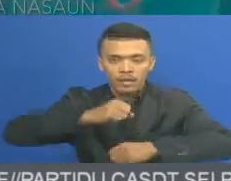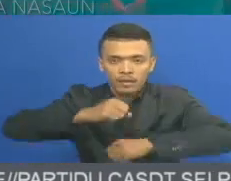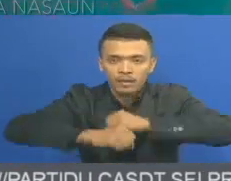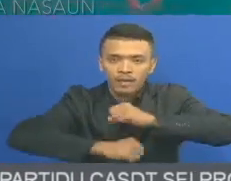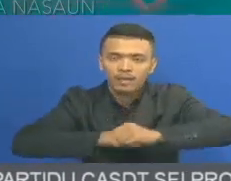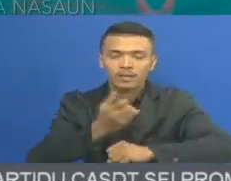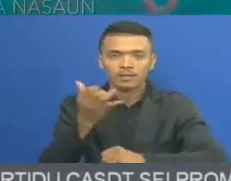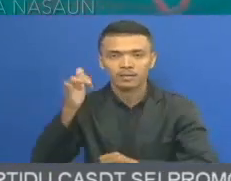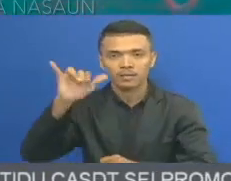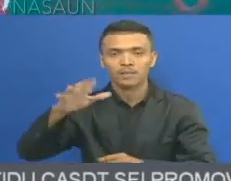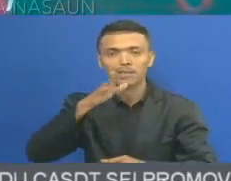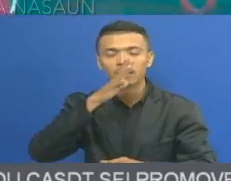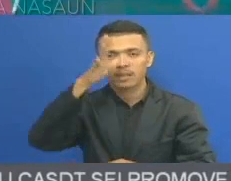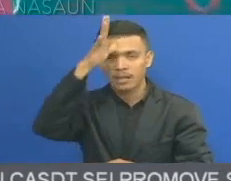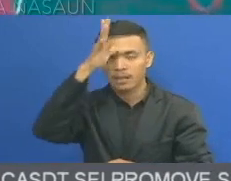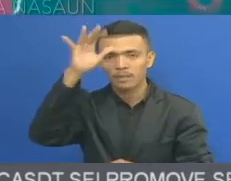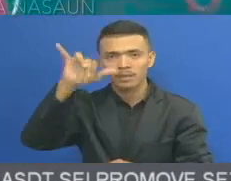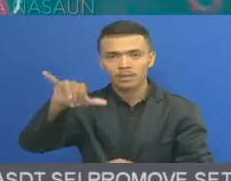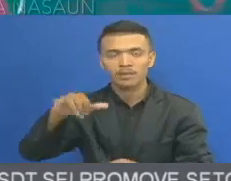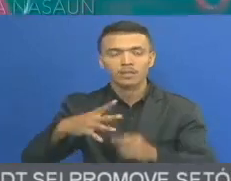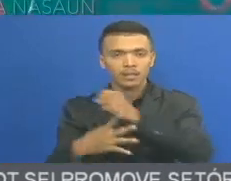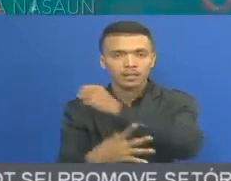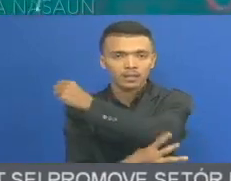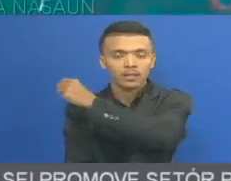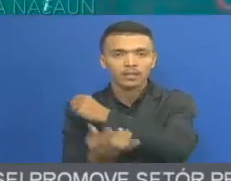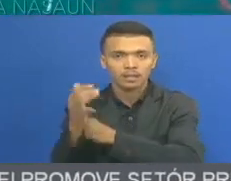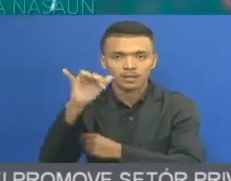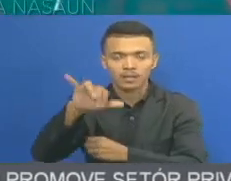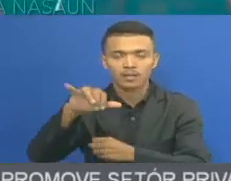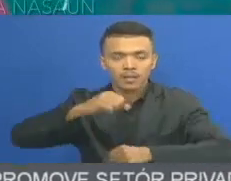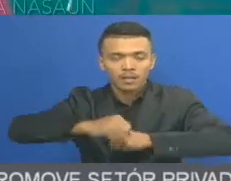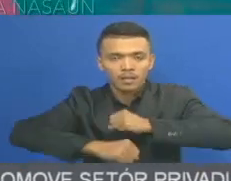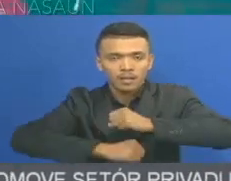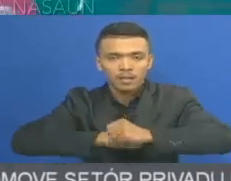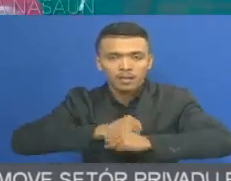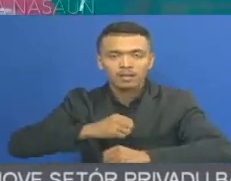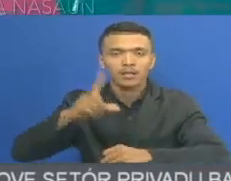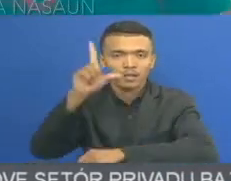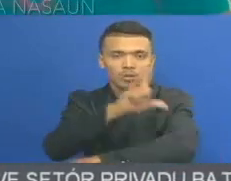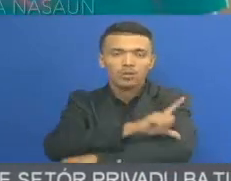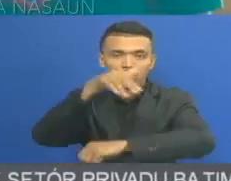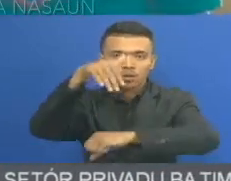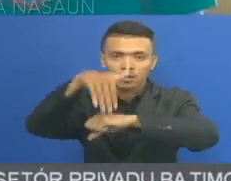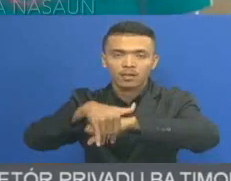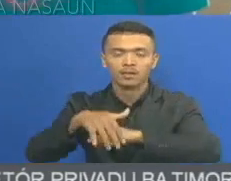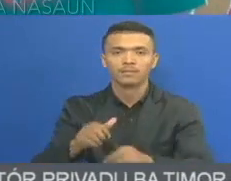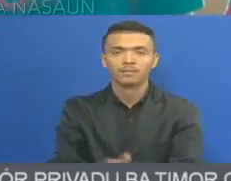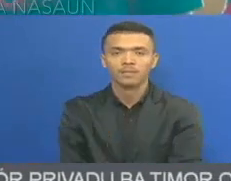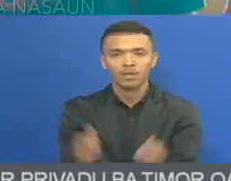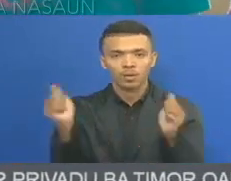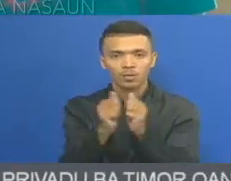nebe inanaman sira bitlaik sira halerik Lorong kalan.